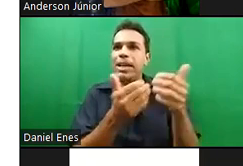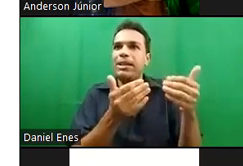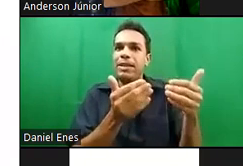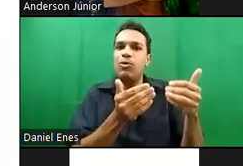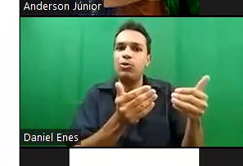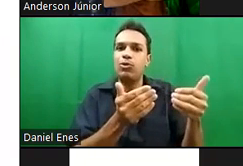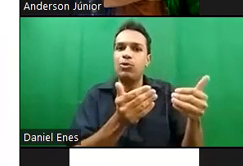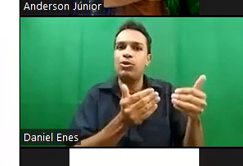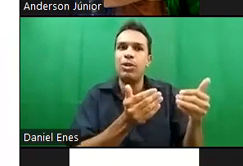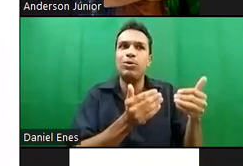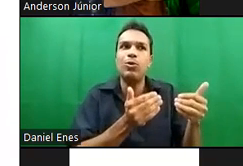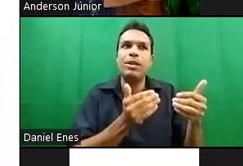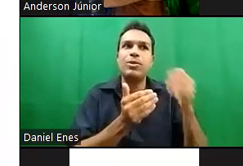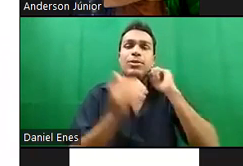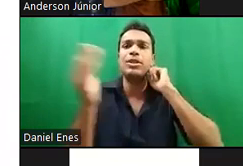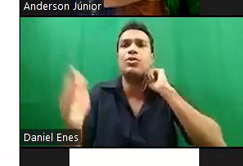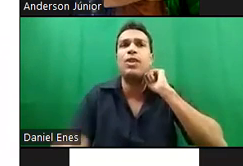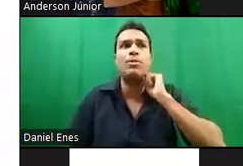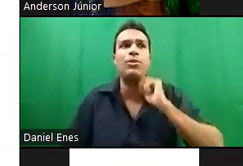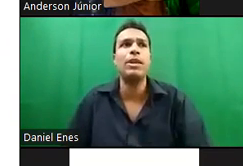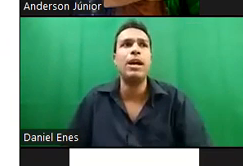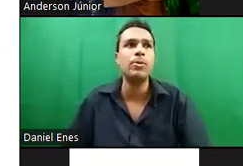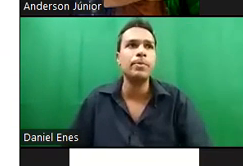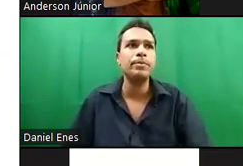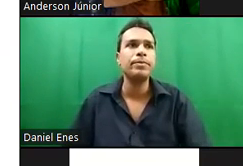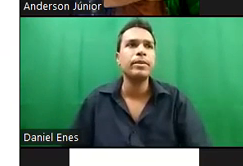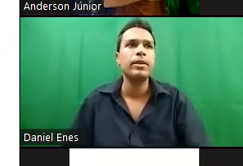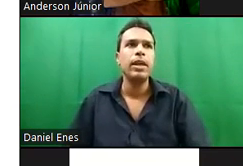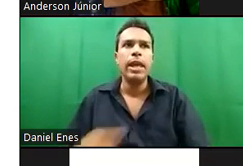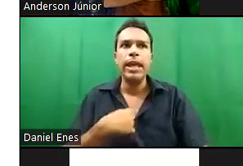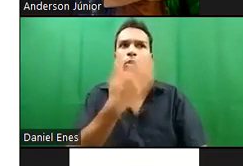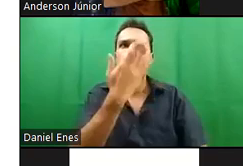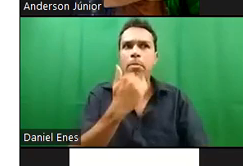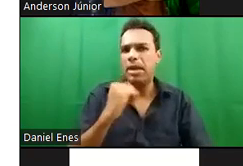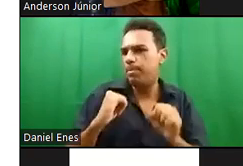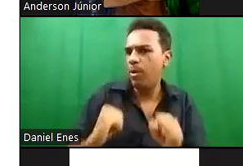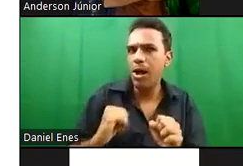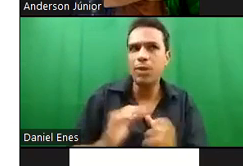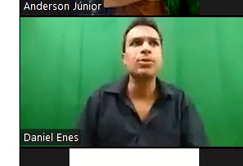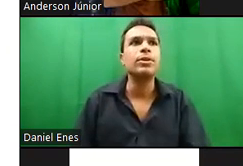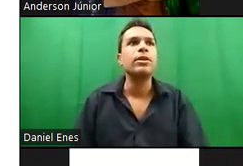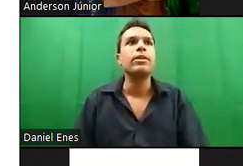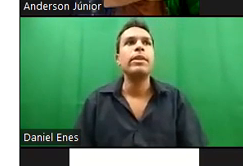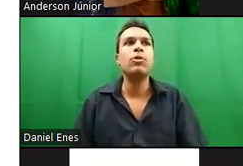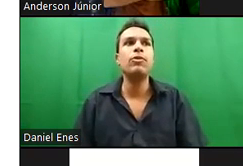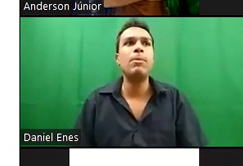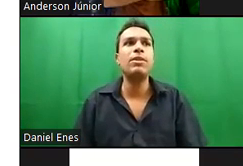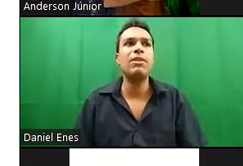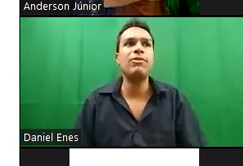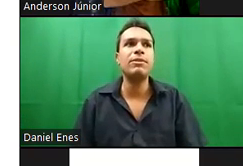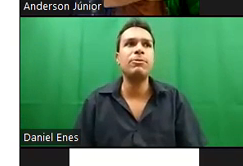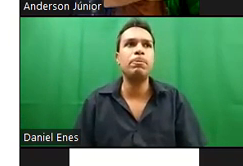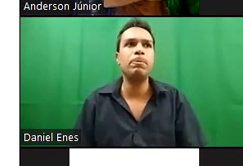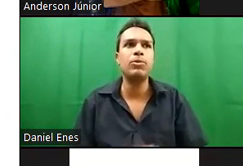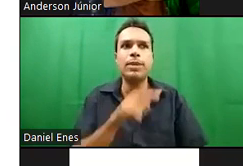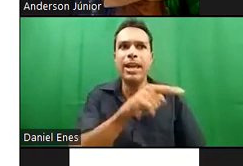acompanha ali, né, o sujeito no começozinho, deixa o verbo no final. Eu comer, posso? Né, com o verbo que vai